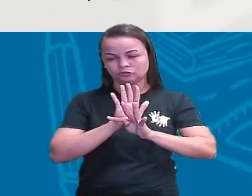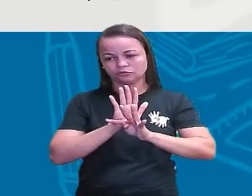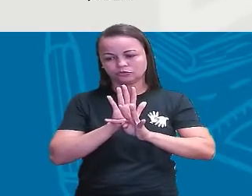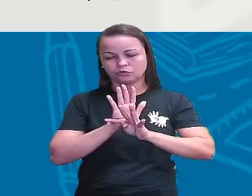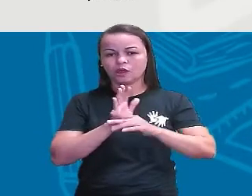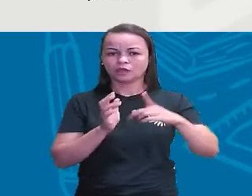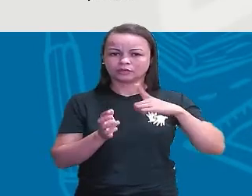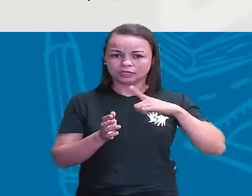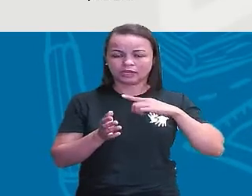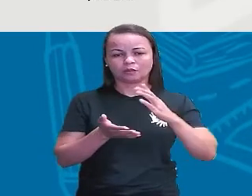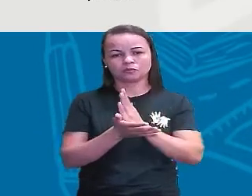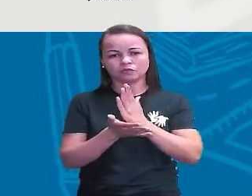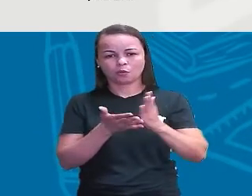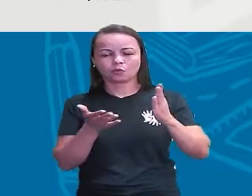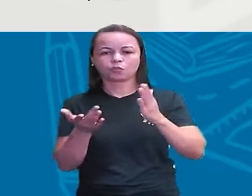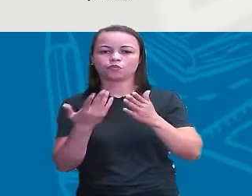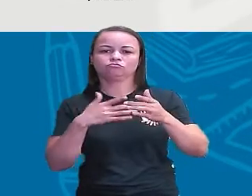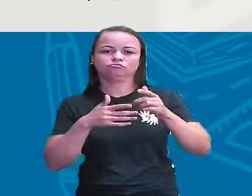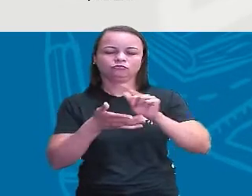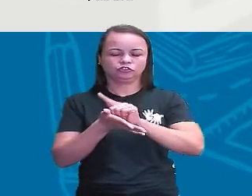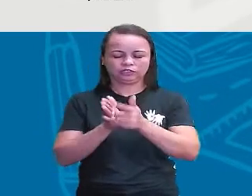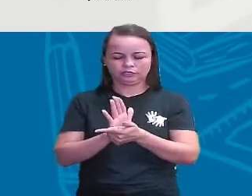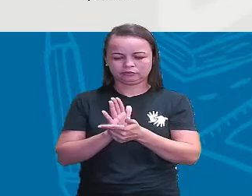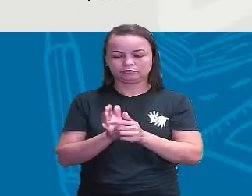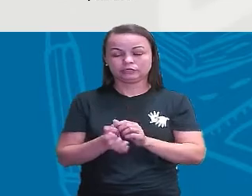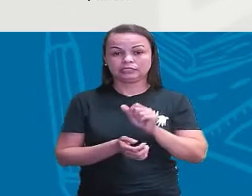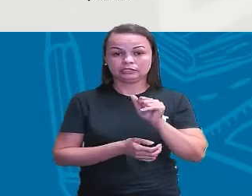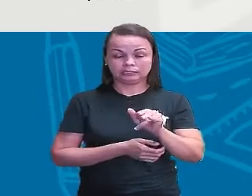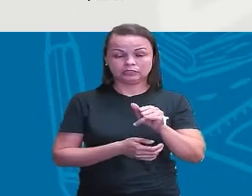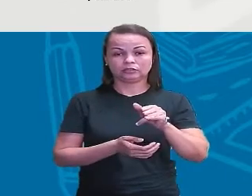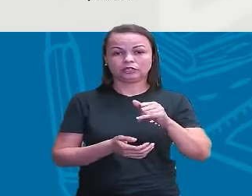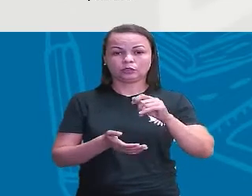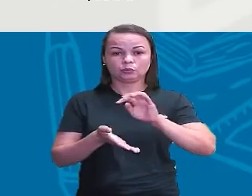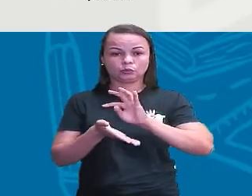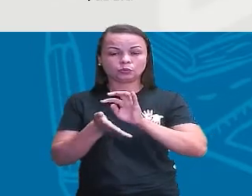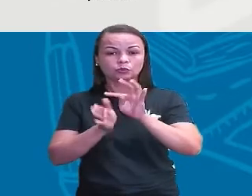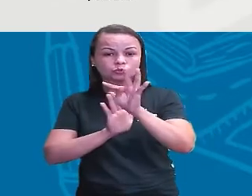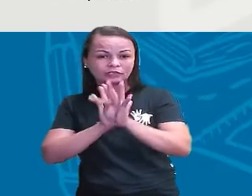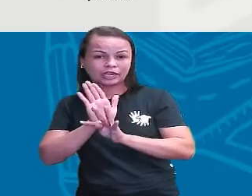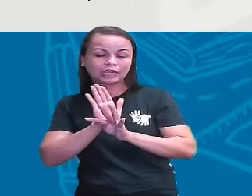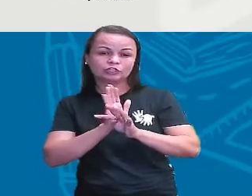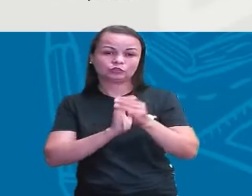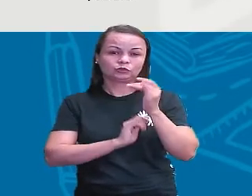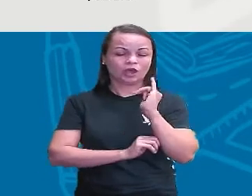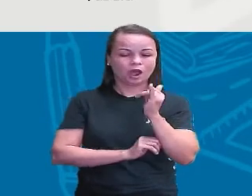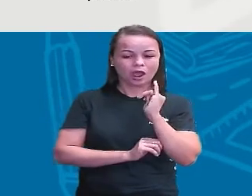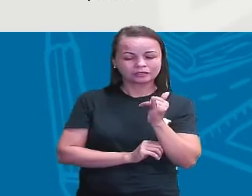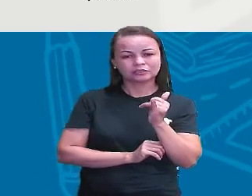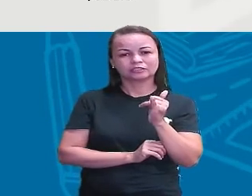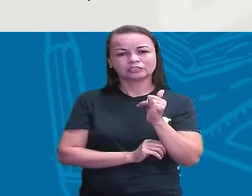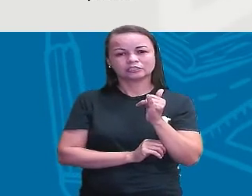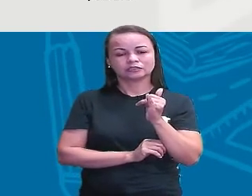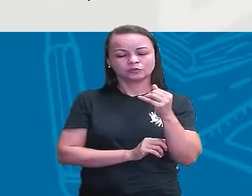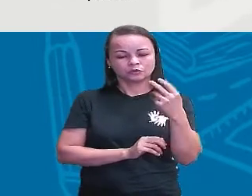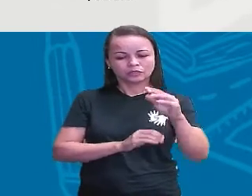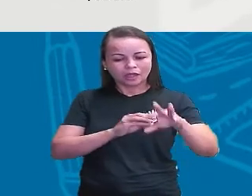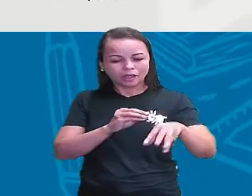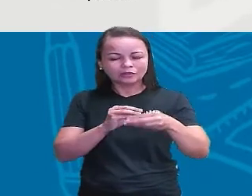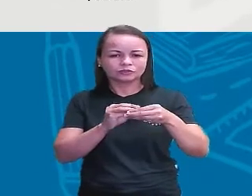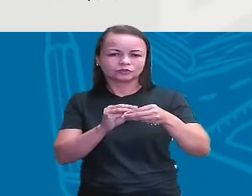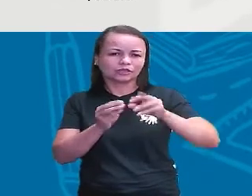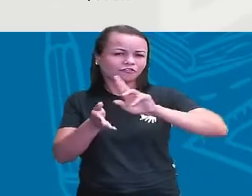alguns gêneros. Então, se eu tenho o tipo de texto narrativo, dentro dessa tipologia narrativa, eu